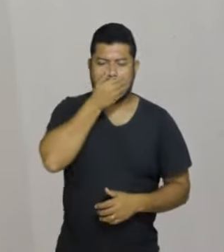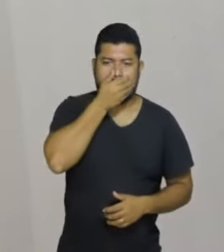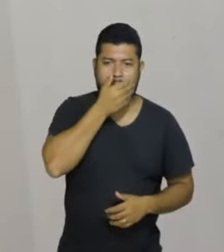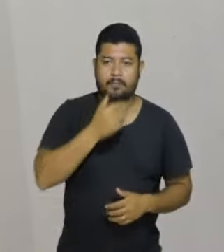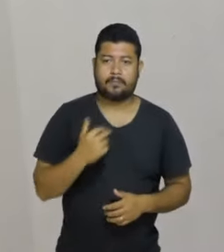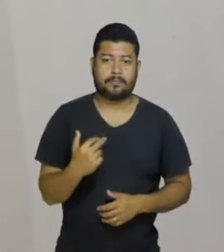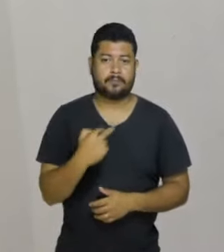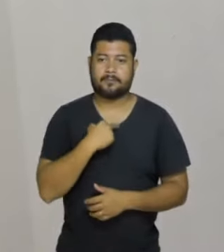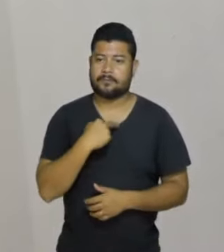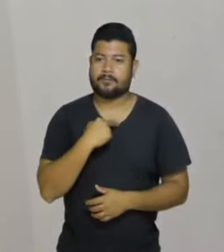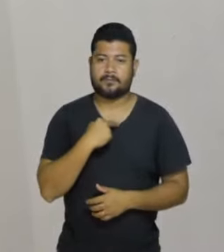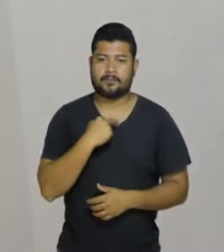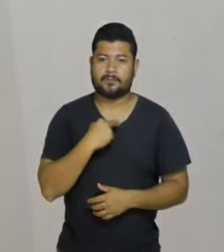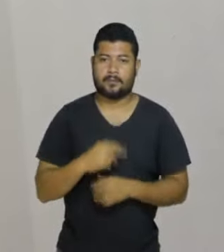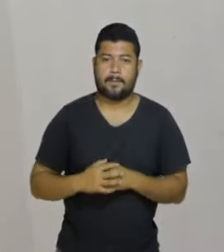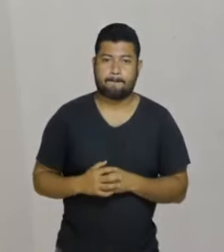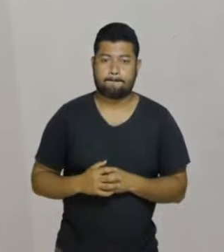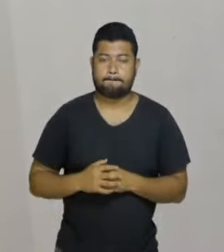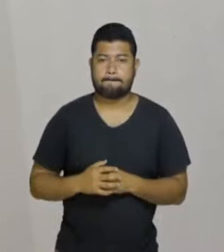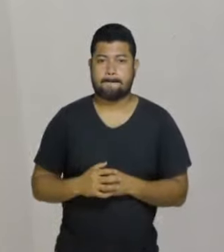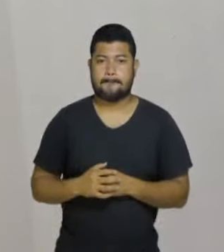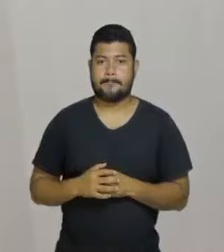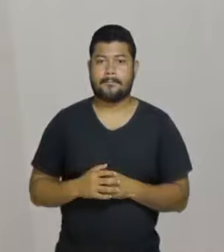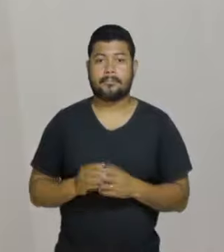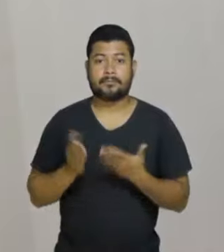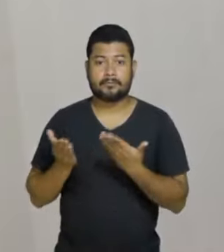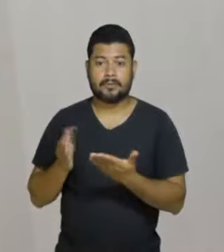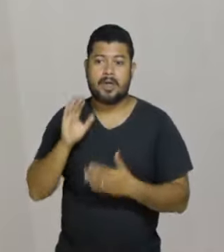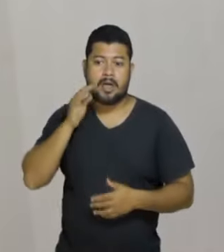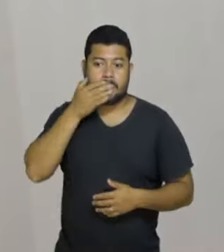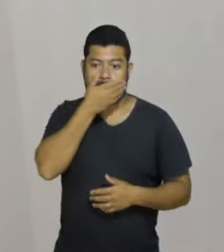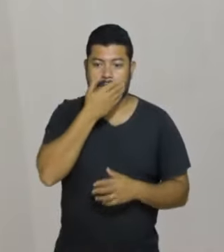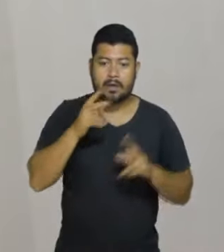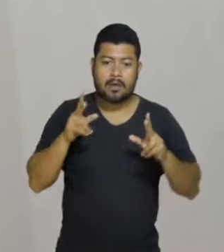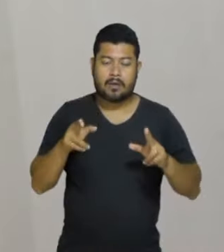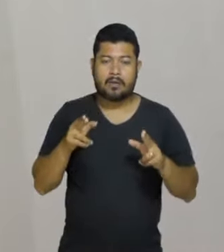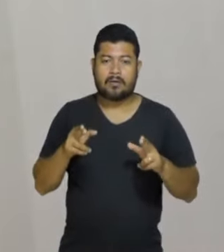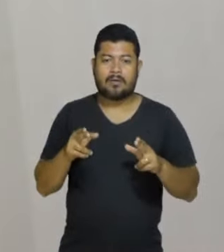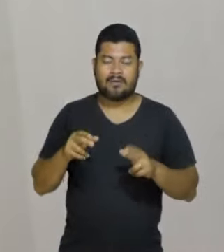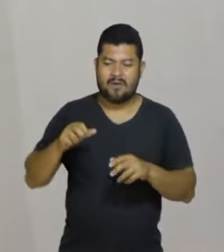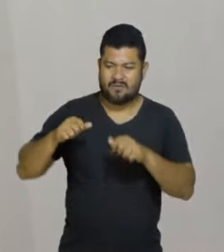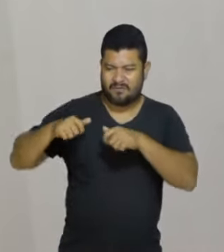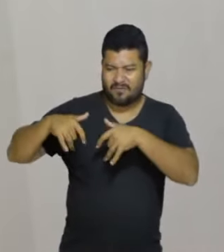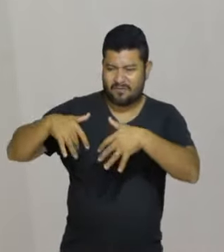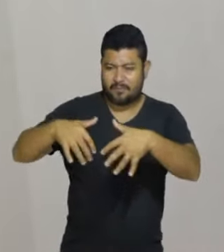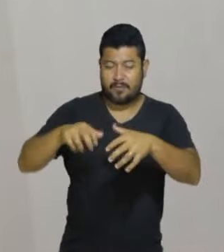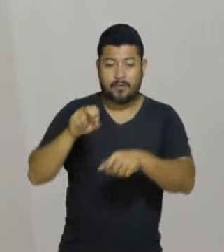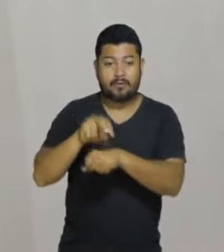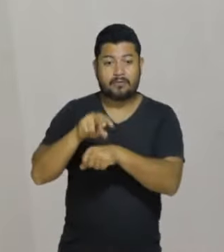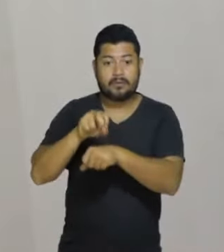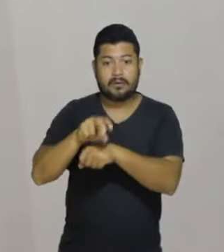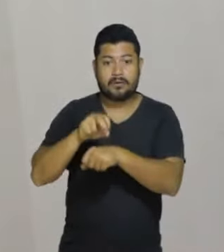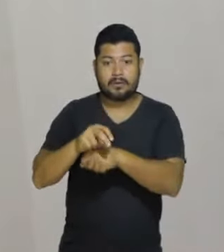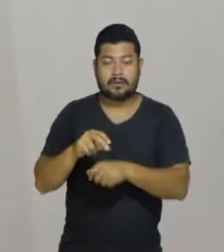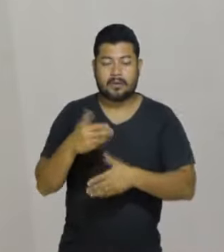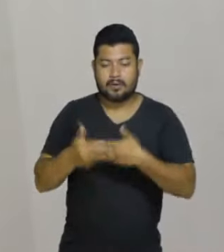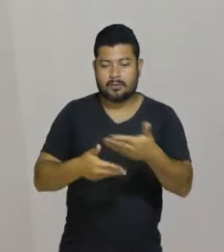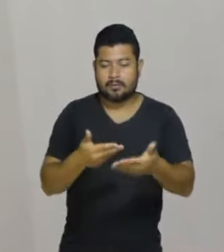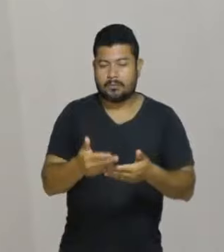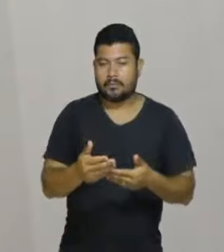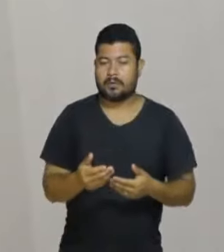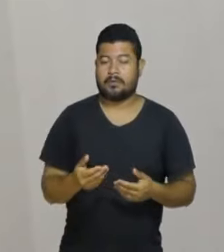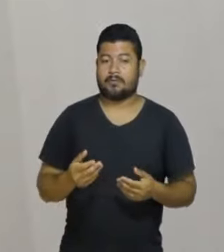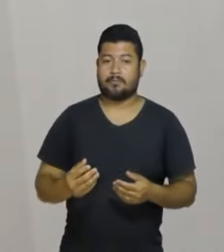para combater abusos e ofensas. A censura é como um veneno que mata a liberdade e enfraquece a democracia. Ela não resolve